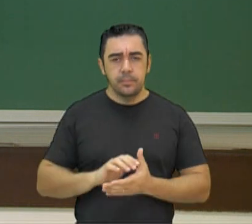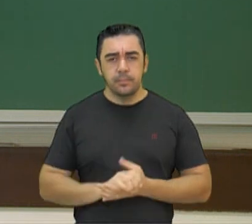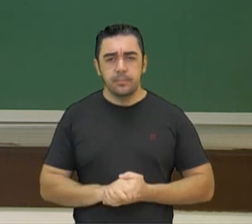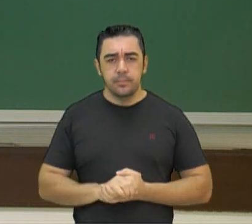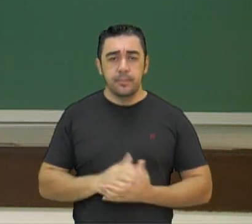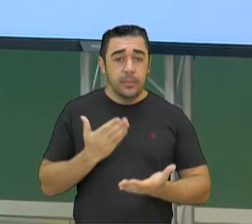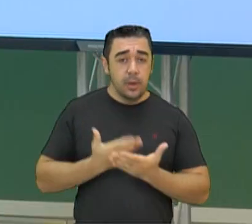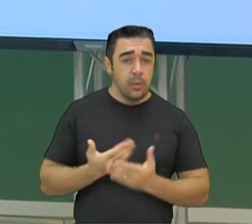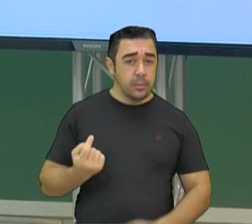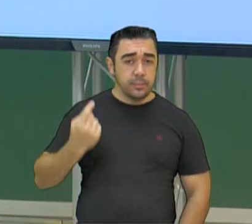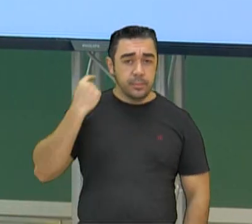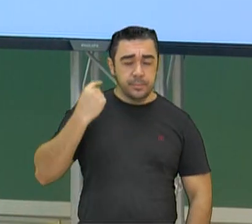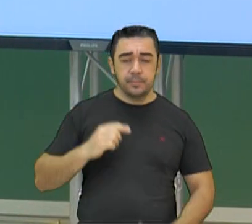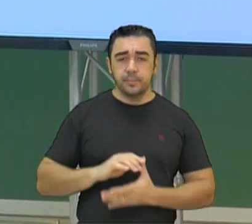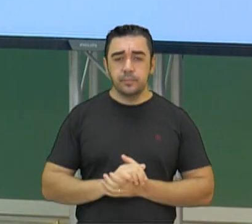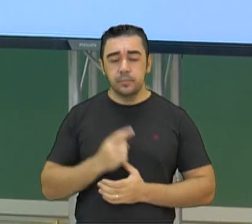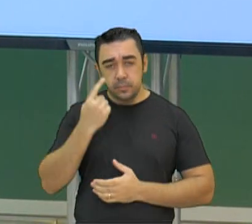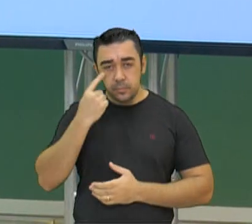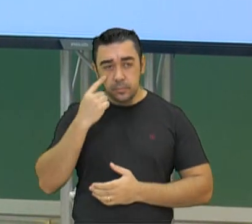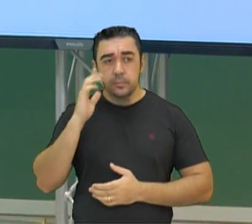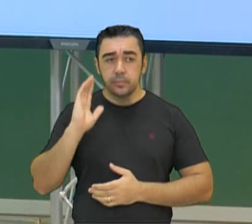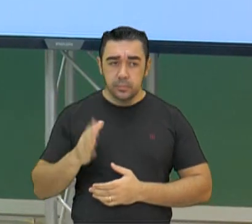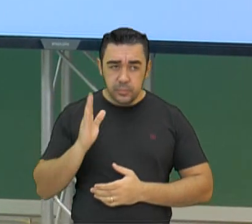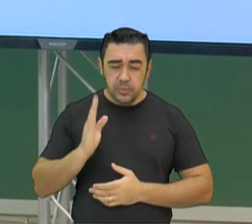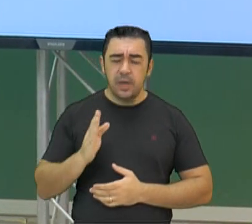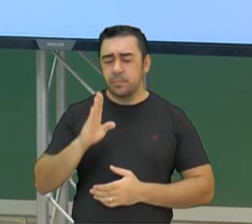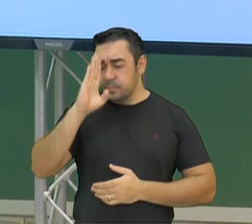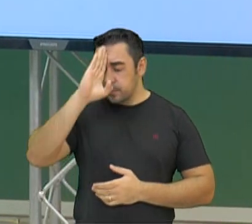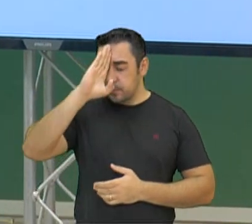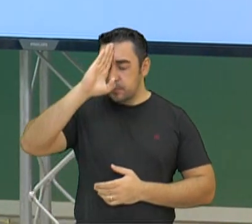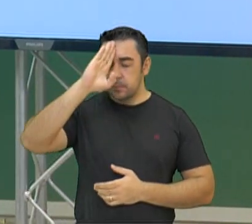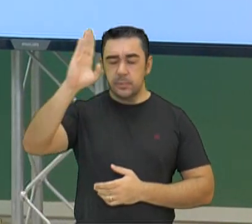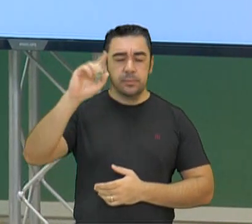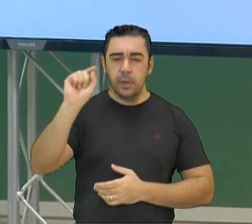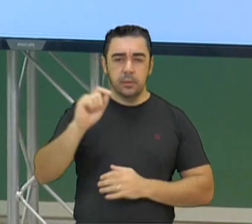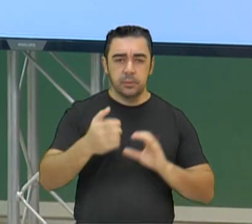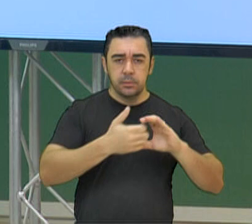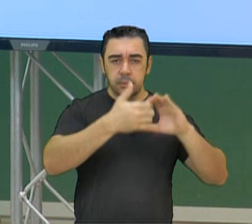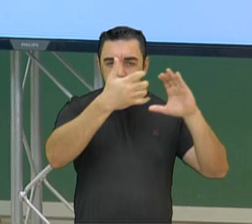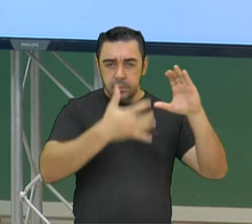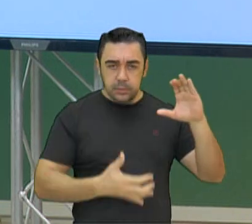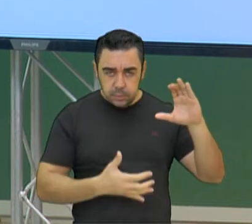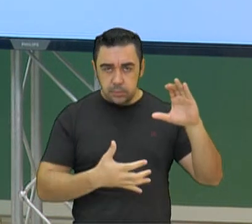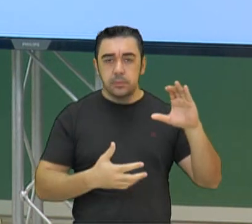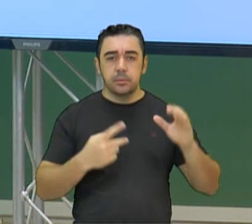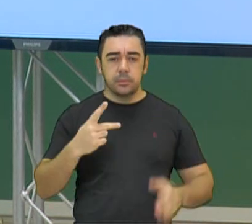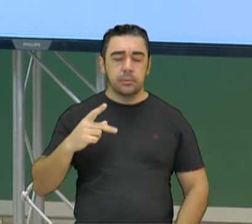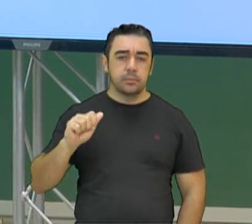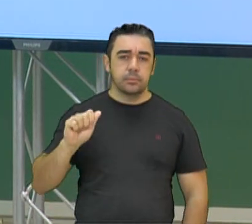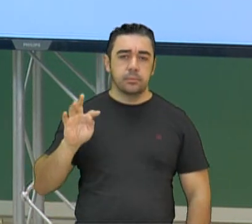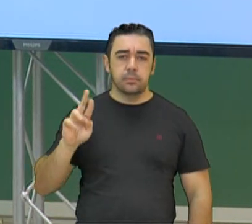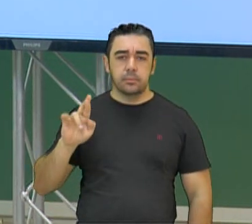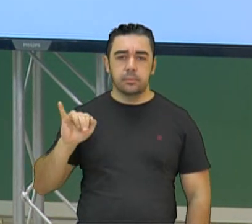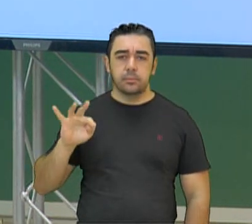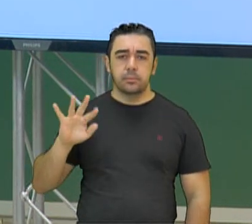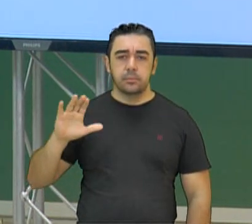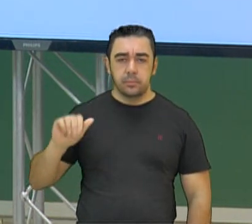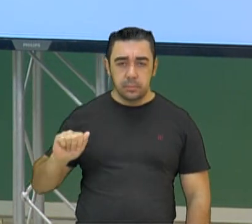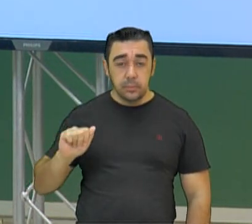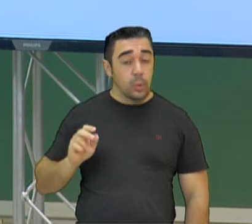Na aula passada, nós vimos já um tanto sobre as principais características da Patrística.